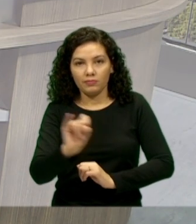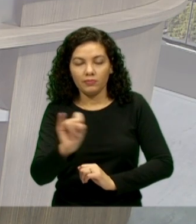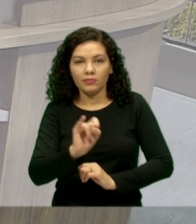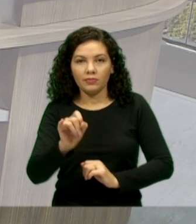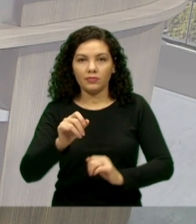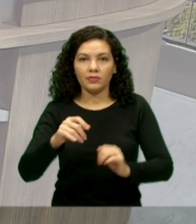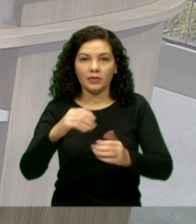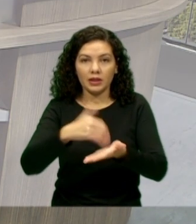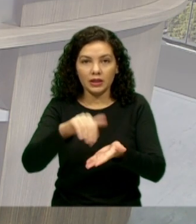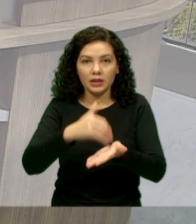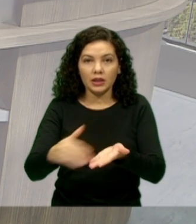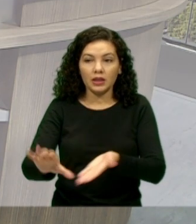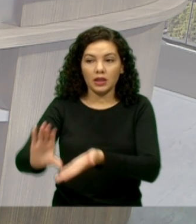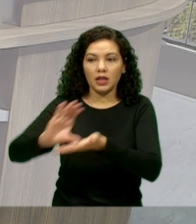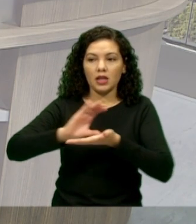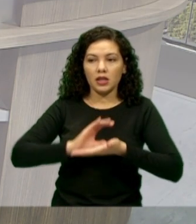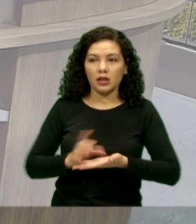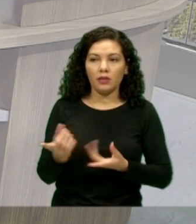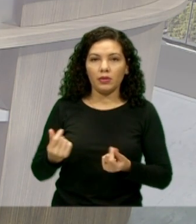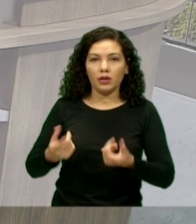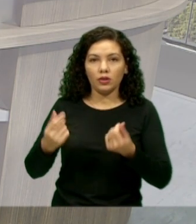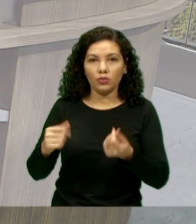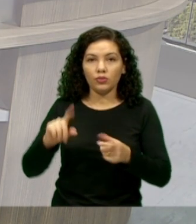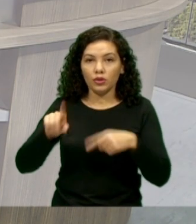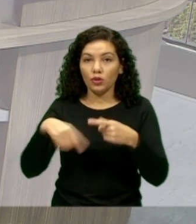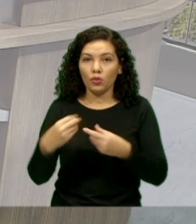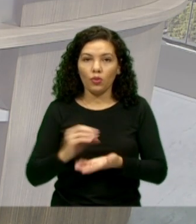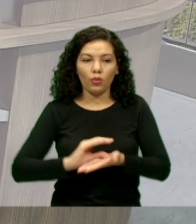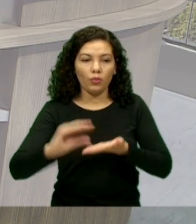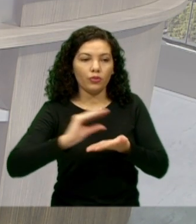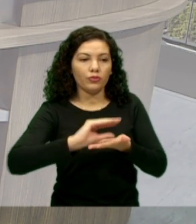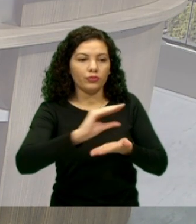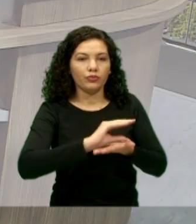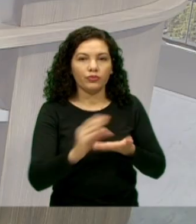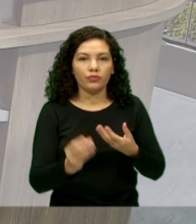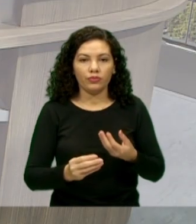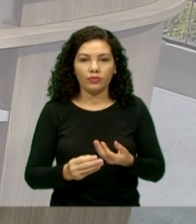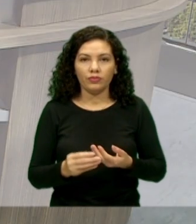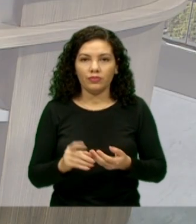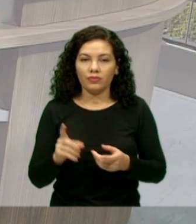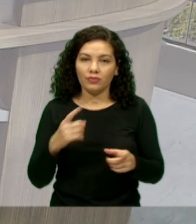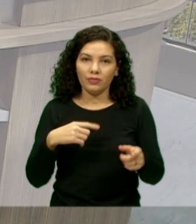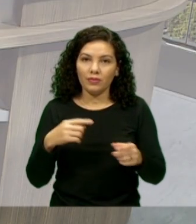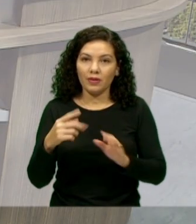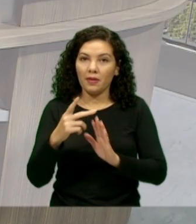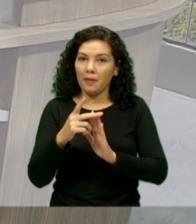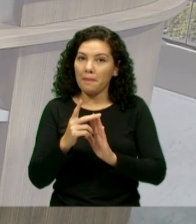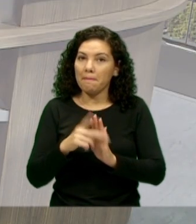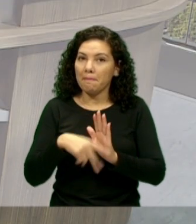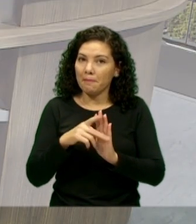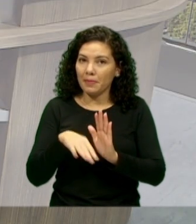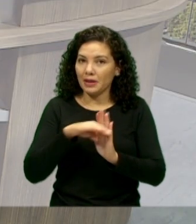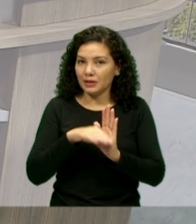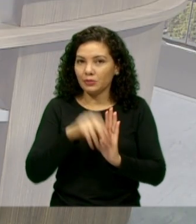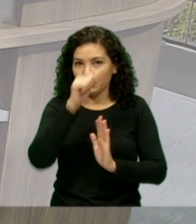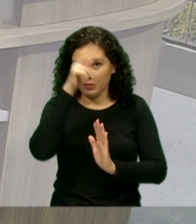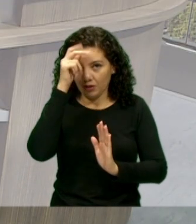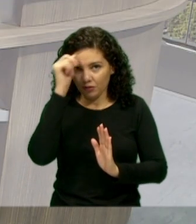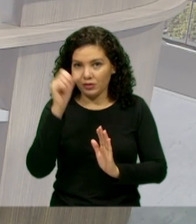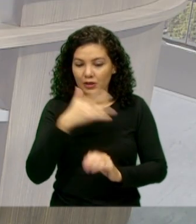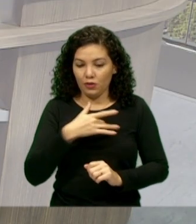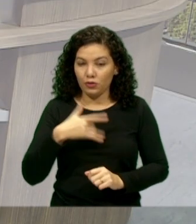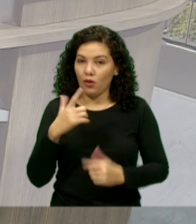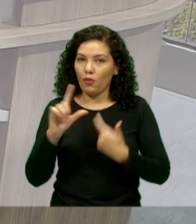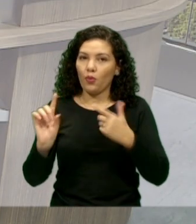que a Secretaria recebe de recursos e como ela aplica. E isso, a gente nem entrou em Plano Municipal de Saúde também, né? Que é